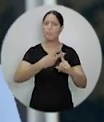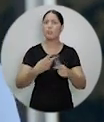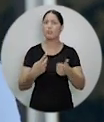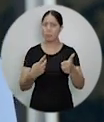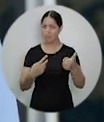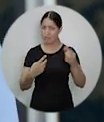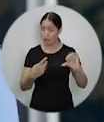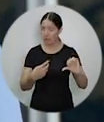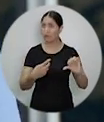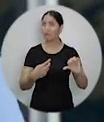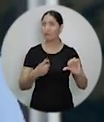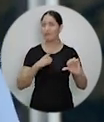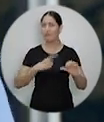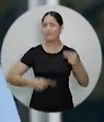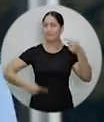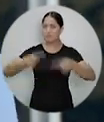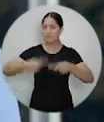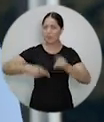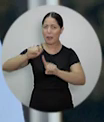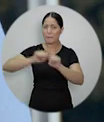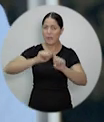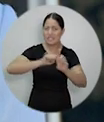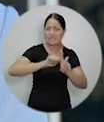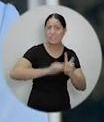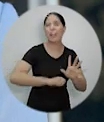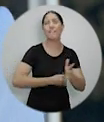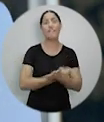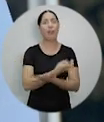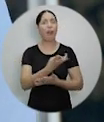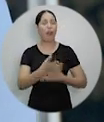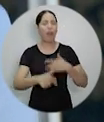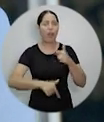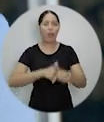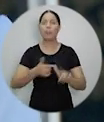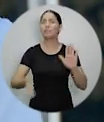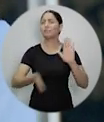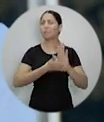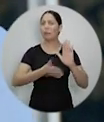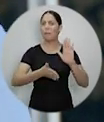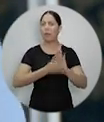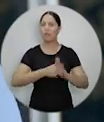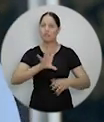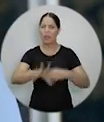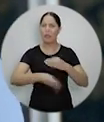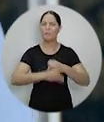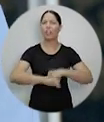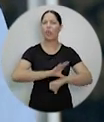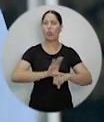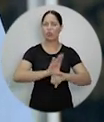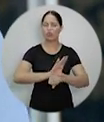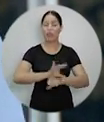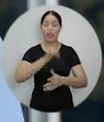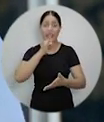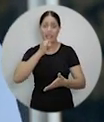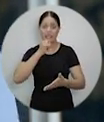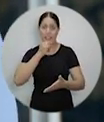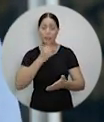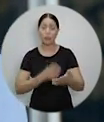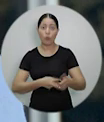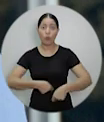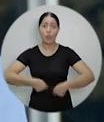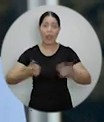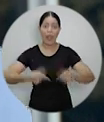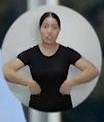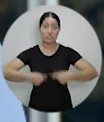e acordos entre os parlamentares. Várias propostas de emenda à Constituição foram aprovadas, como o limite de gastos